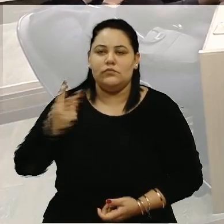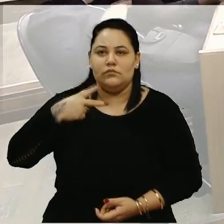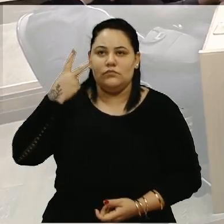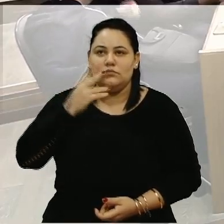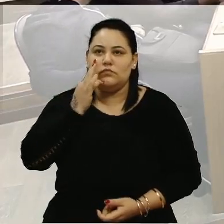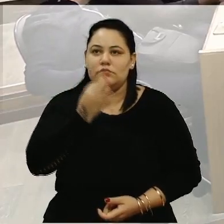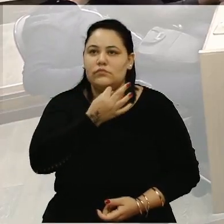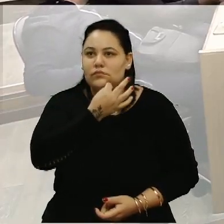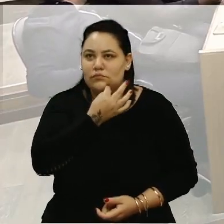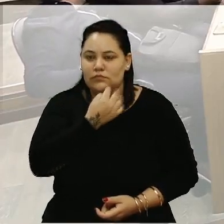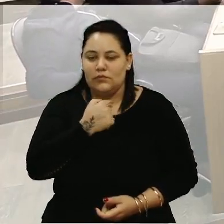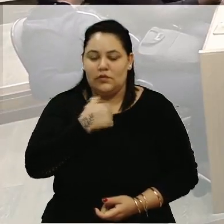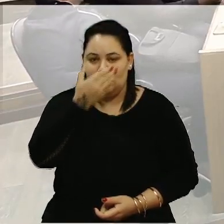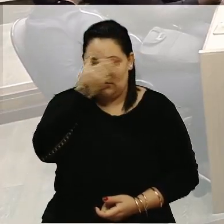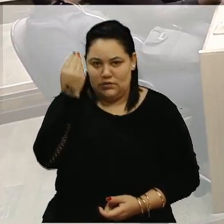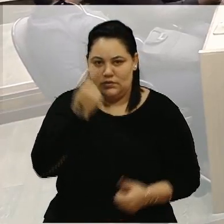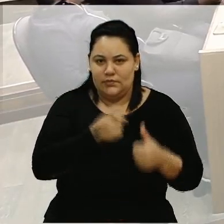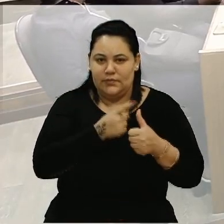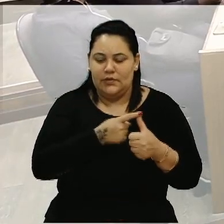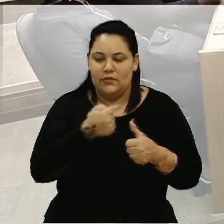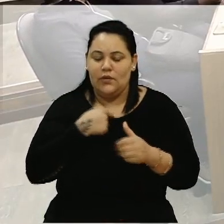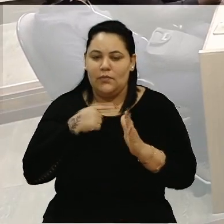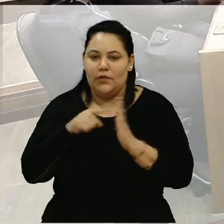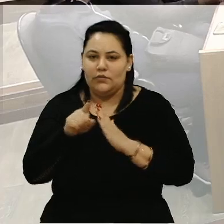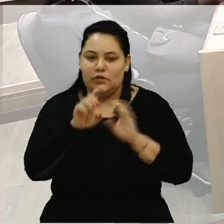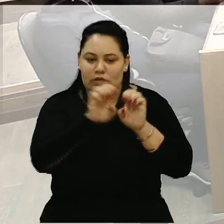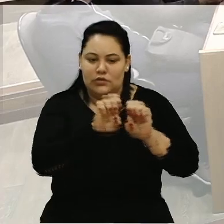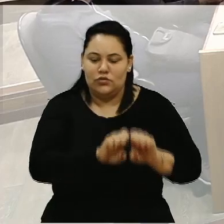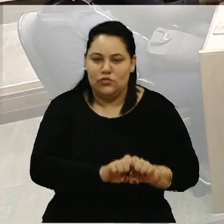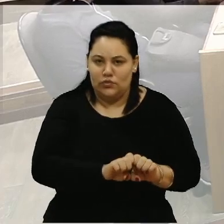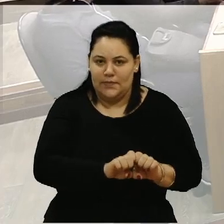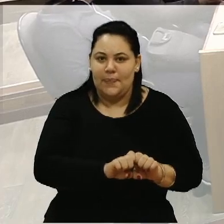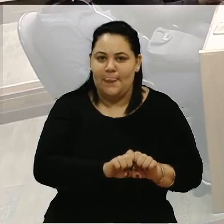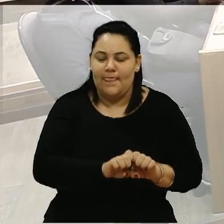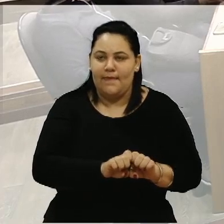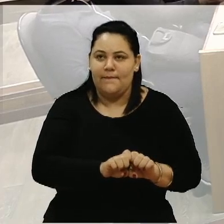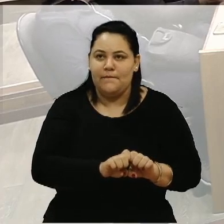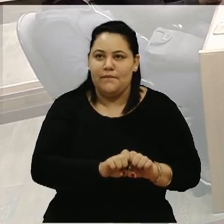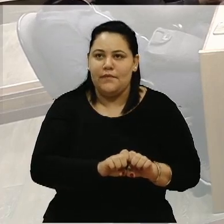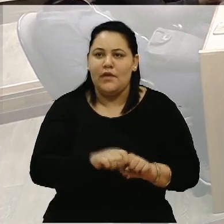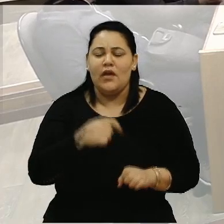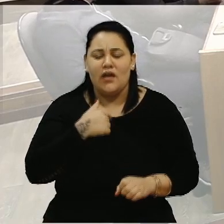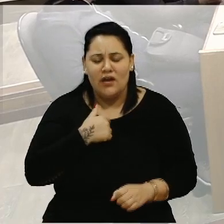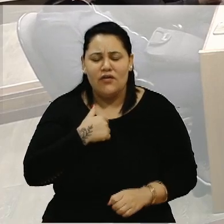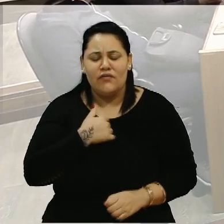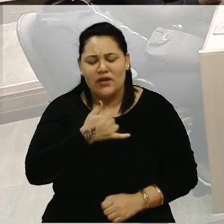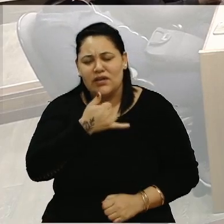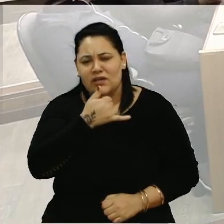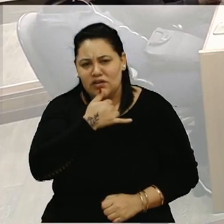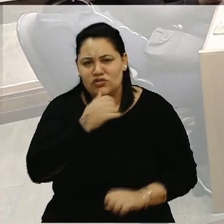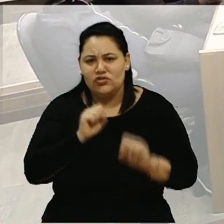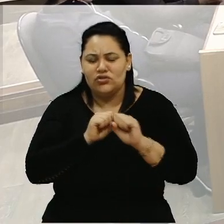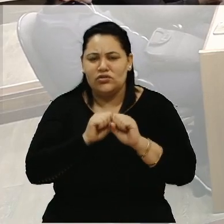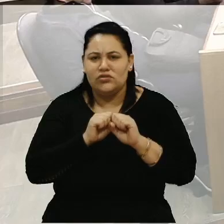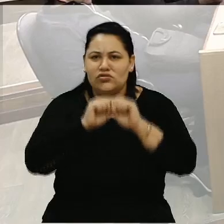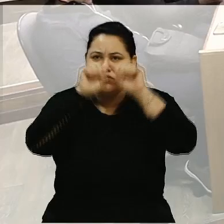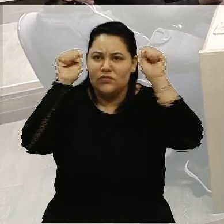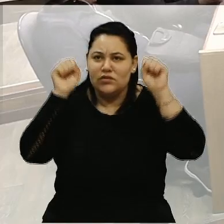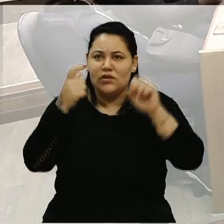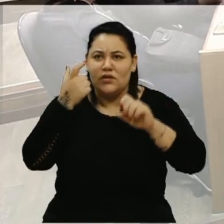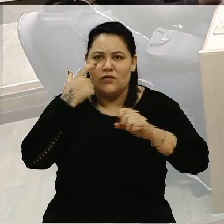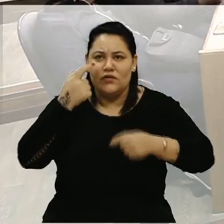eu esqueci primeiro quando eu questionei da estrutura. E eu fiquei triste ontem pela manhã quando eu vi o